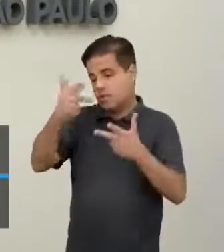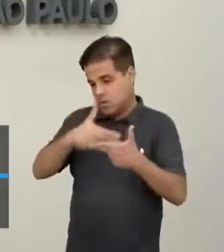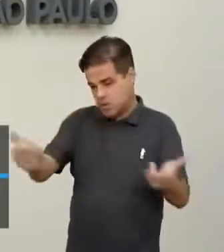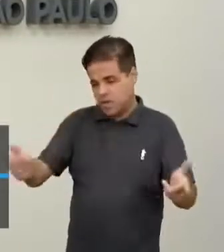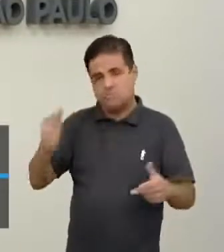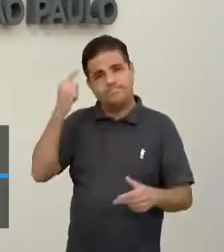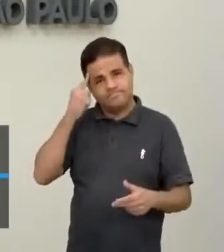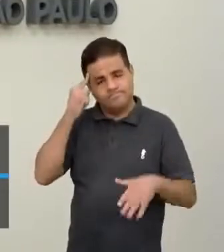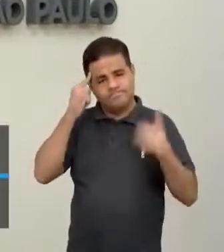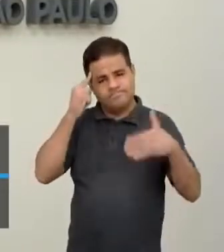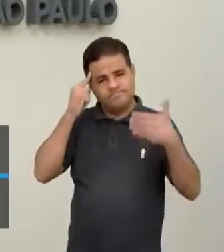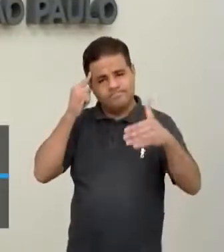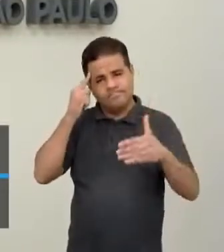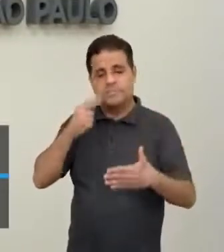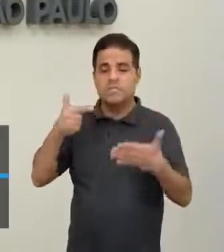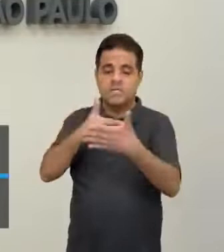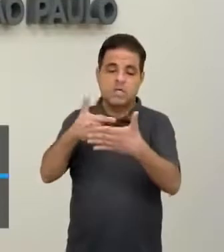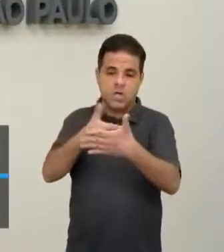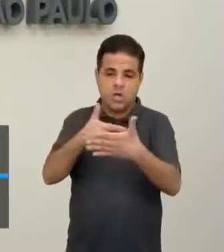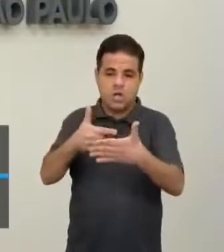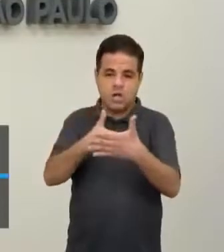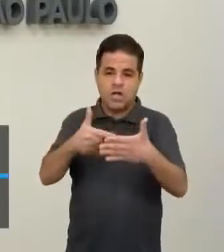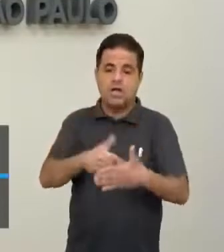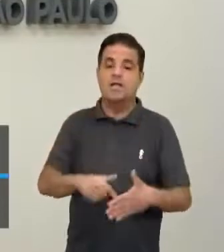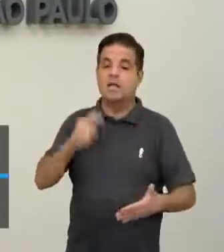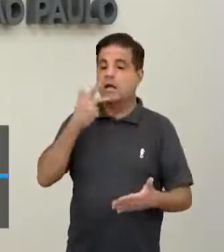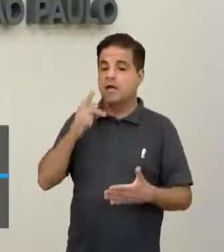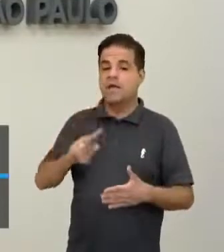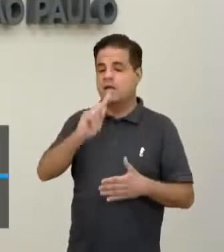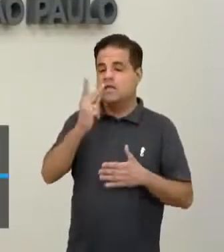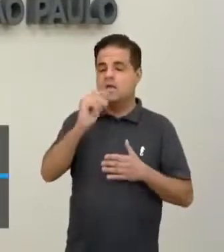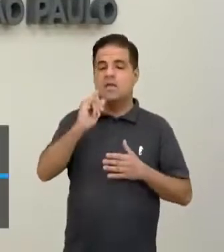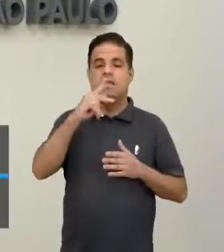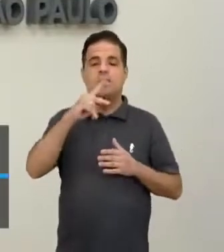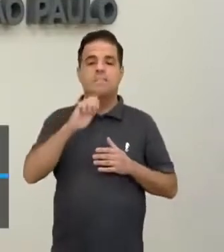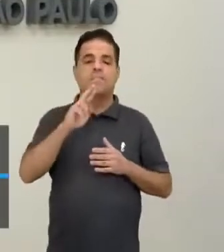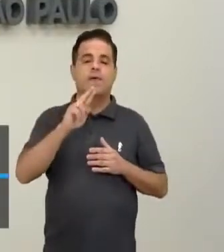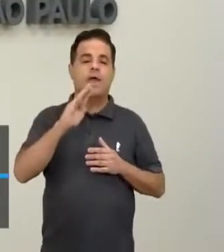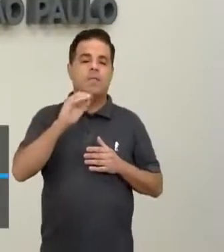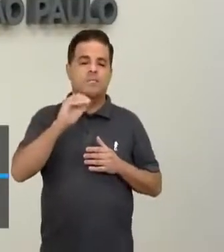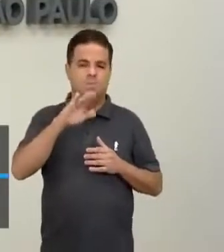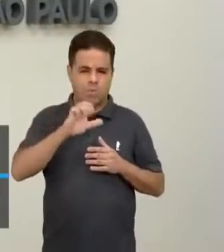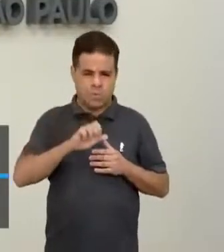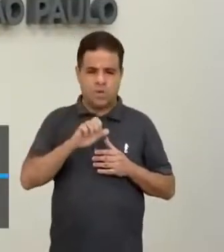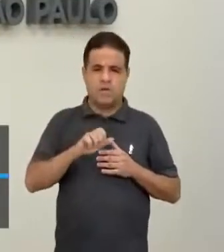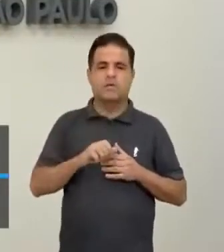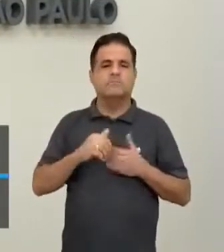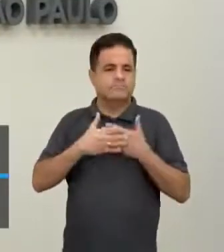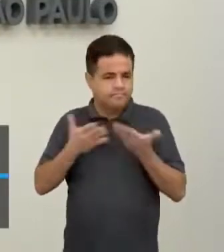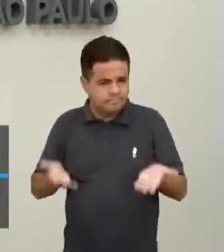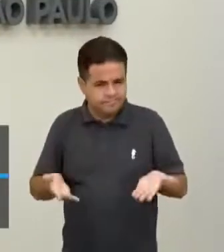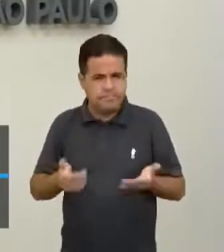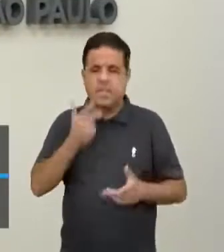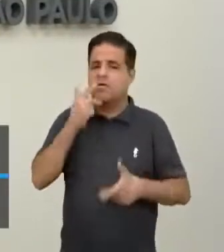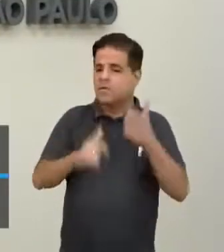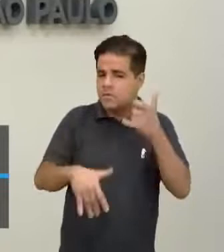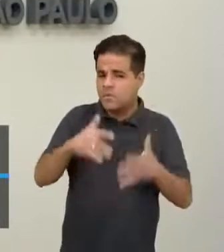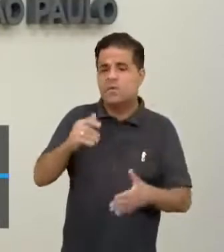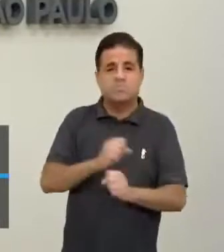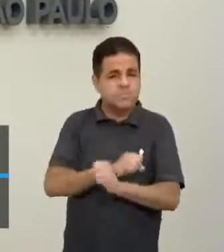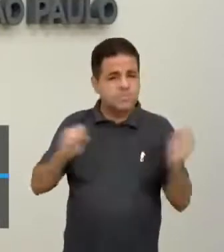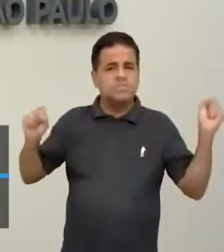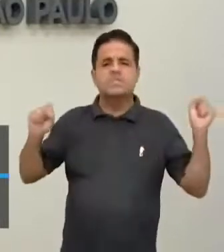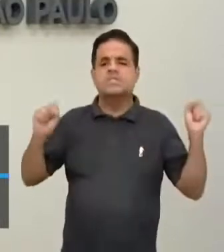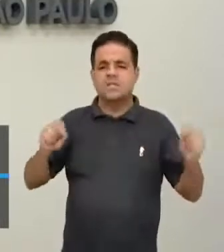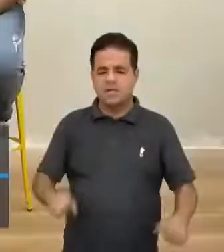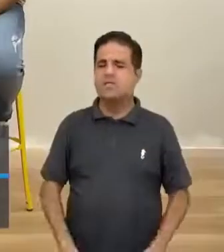gente está sendo irônico. Ensinei também para ela a hipérbole, né, quando exagera, tipo, já falei com você milhões de vezes tal, e ela fala, impossível, que